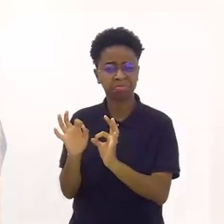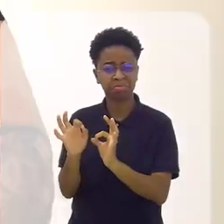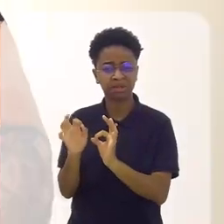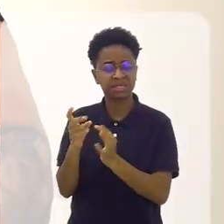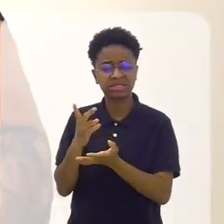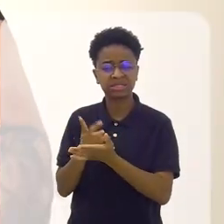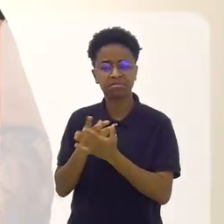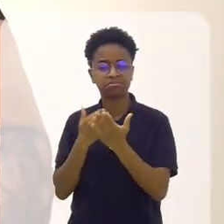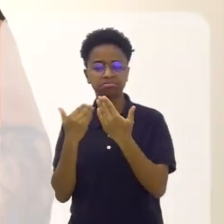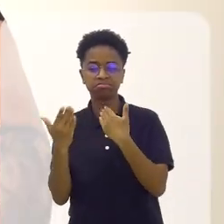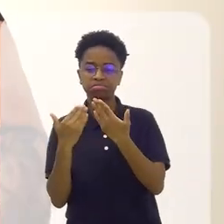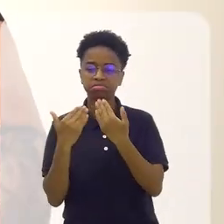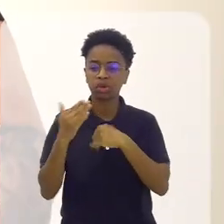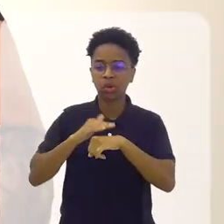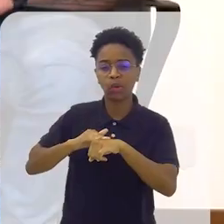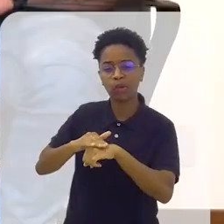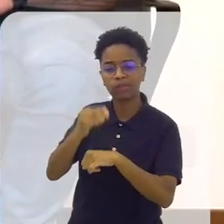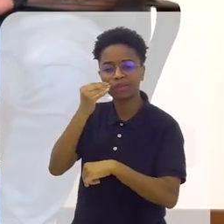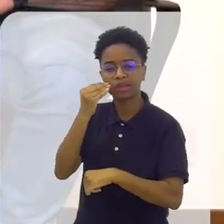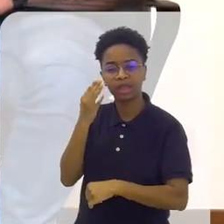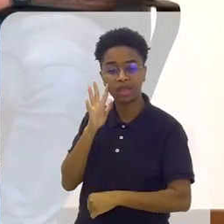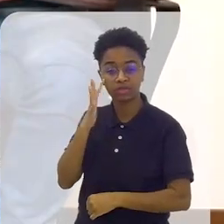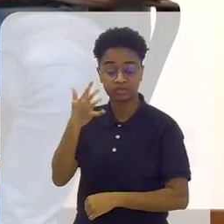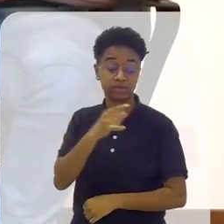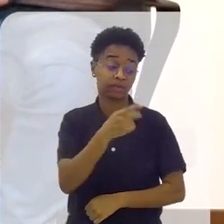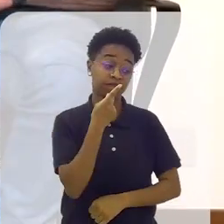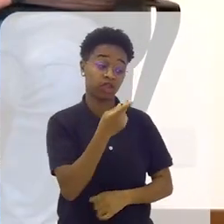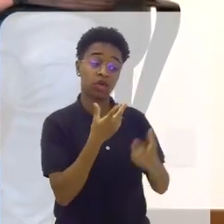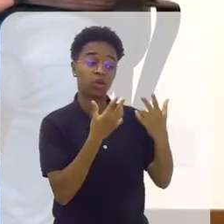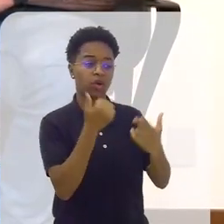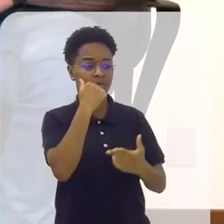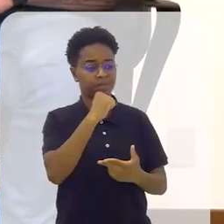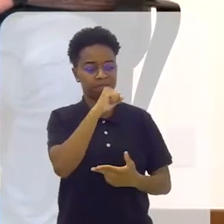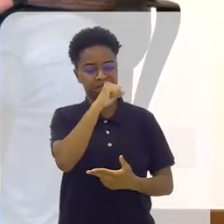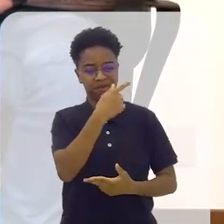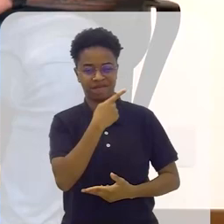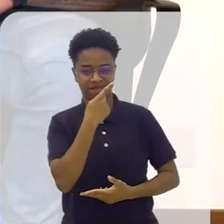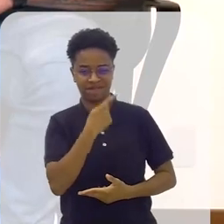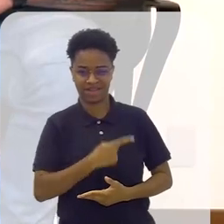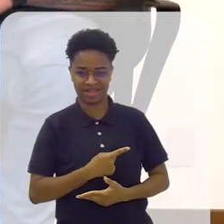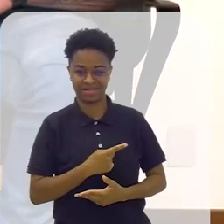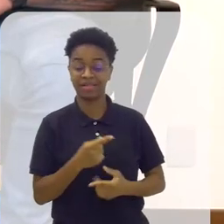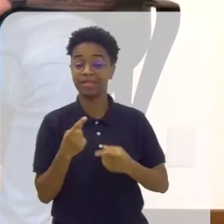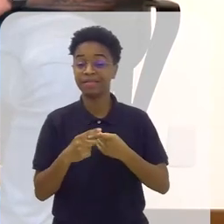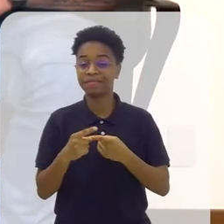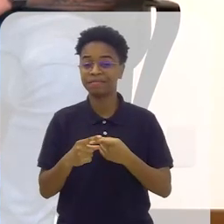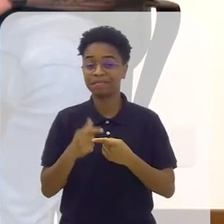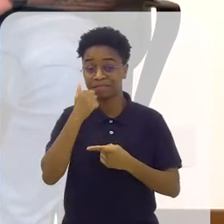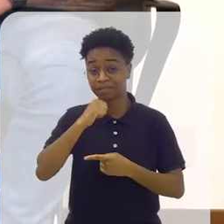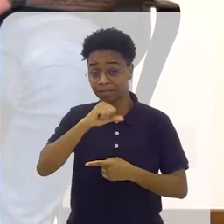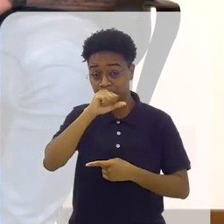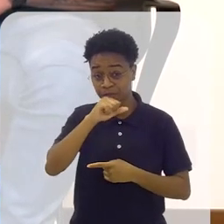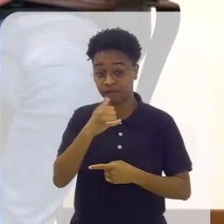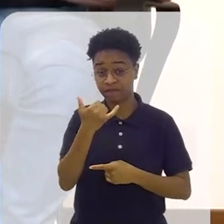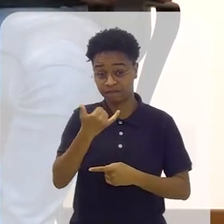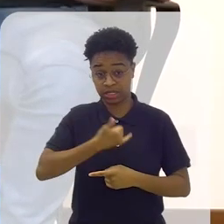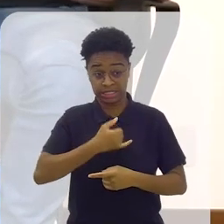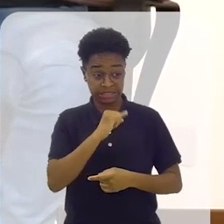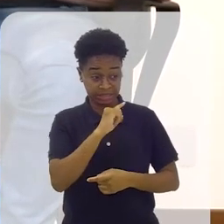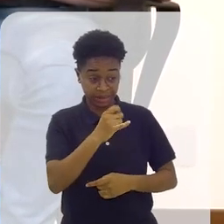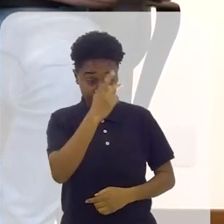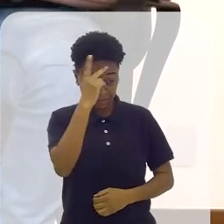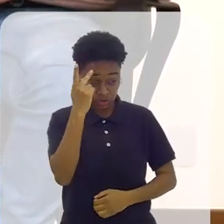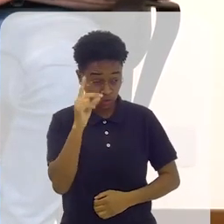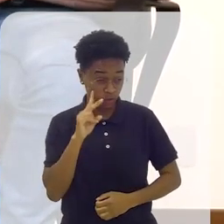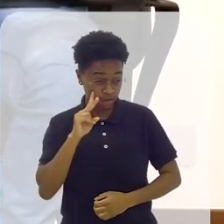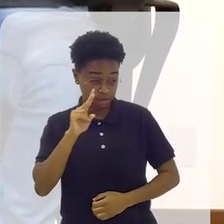briga, não, muito pelo contrário. Olha, entra no diálogo para resolver. Você falou exatamente o que minha mãe fala para mim. Ela fala, Gabriel, se